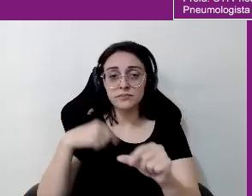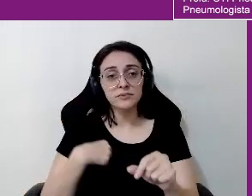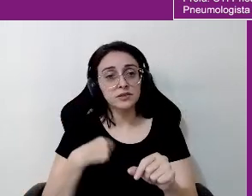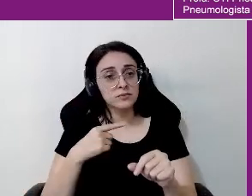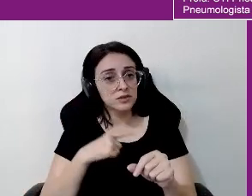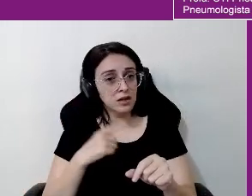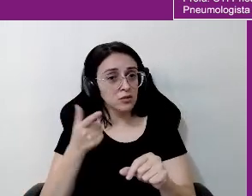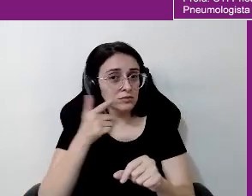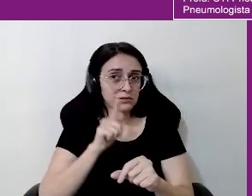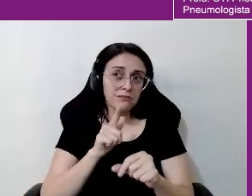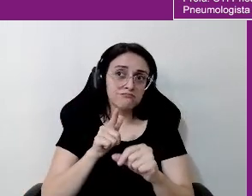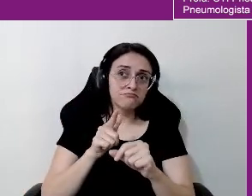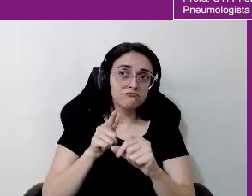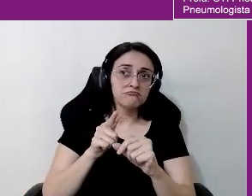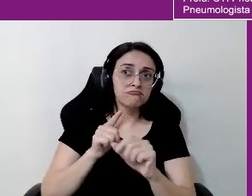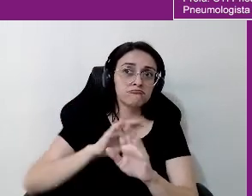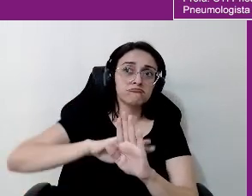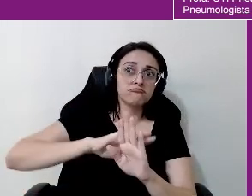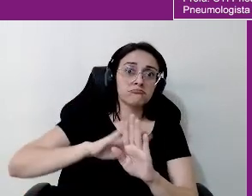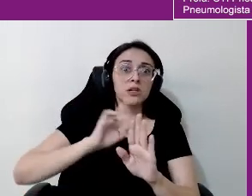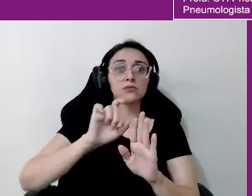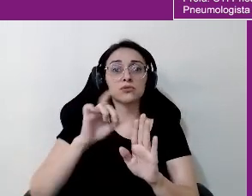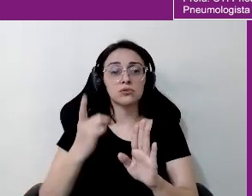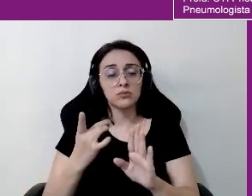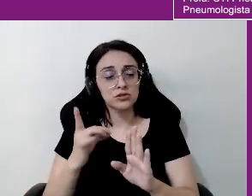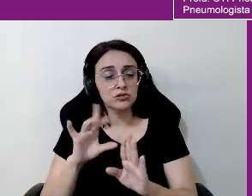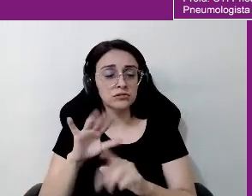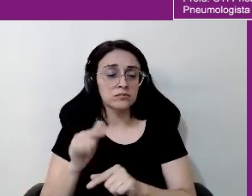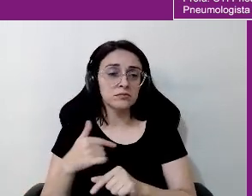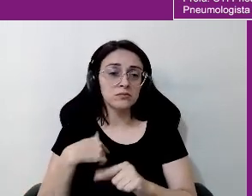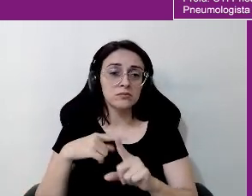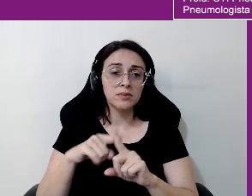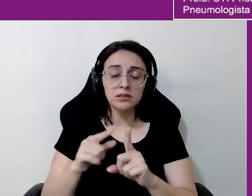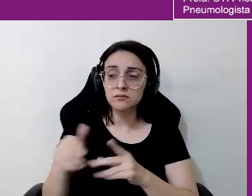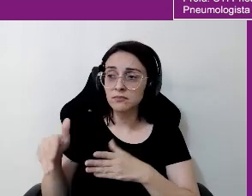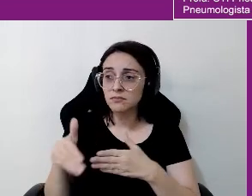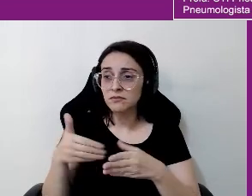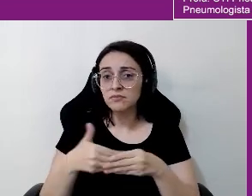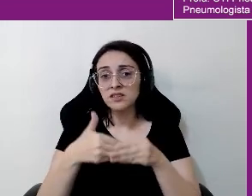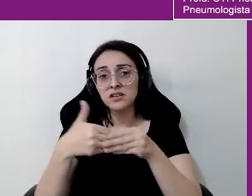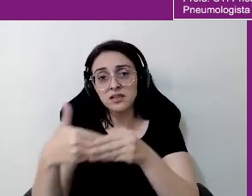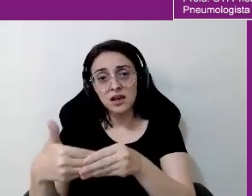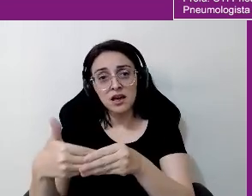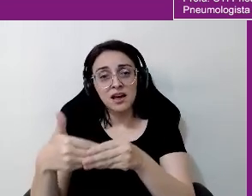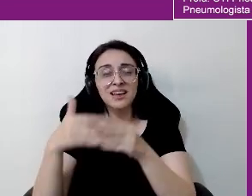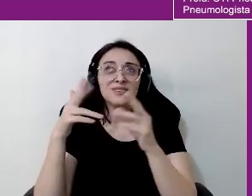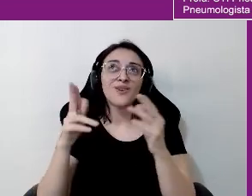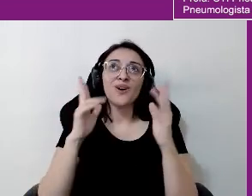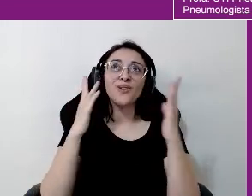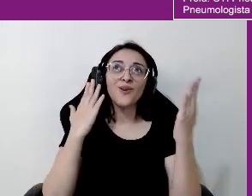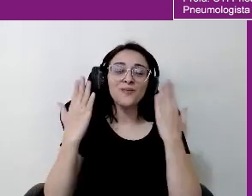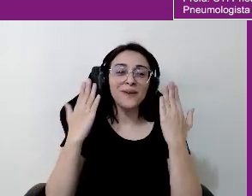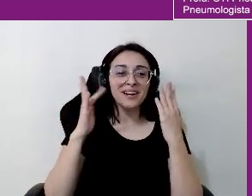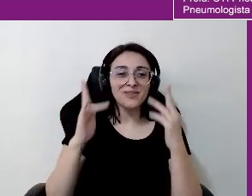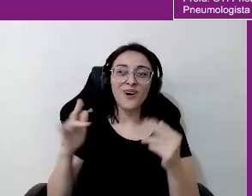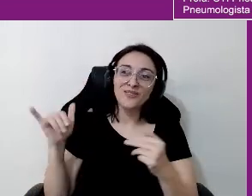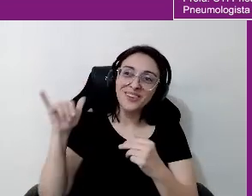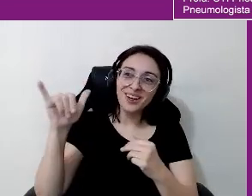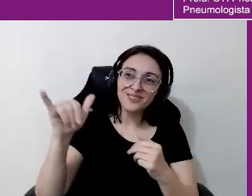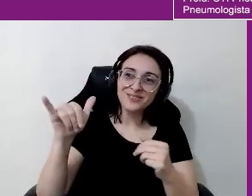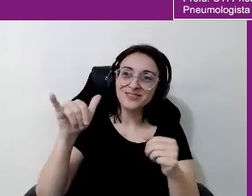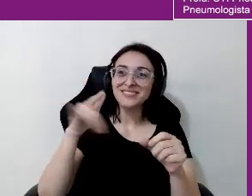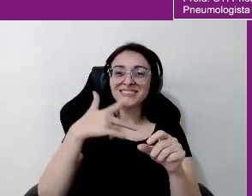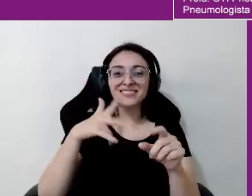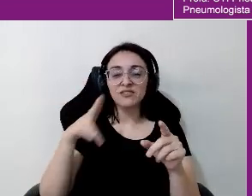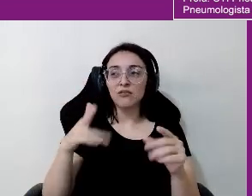forma semi-automática, e literalmente guiar esse avião, que é muito complexo, porque